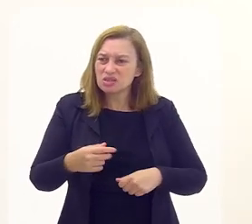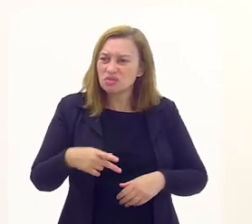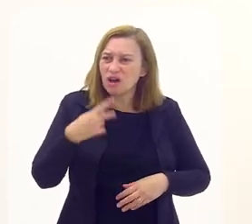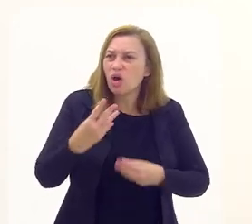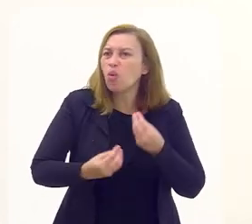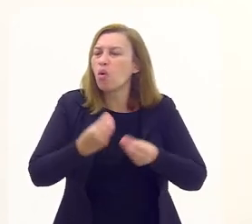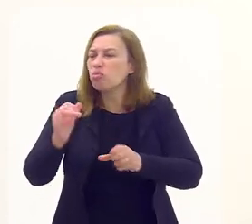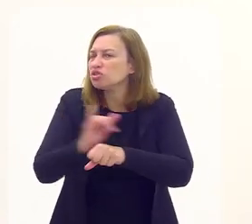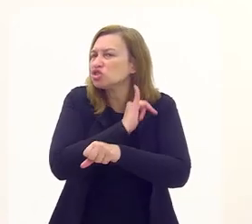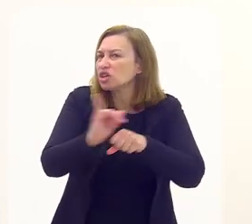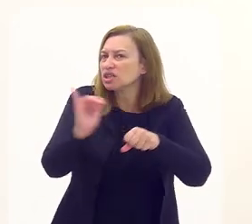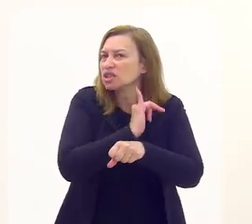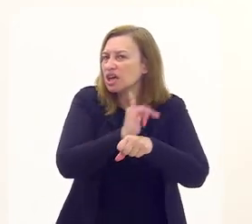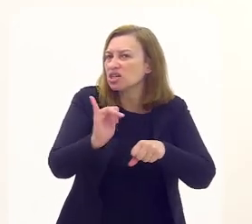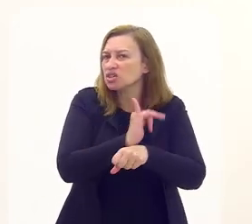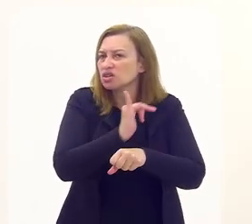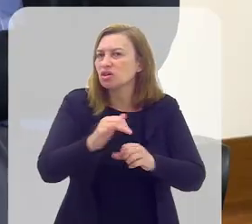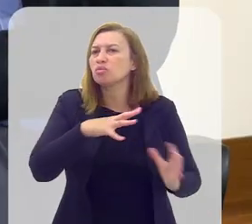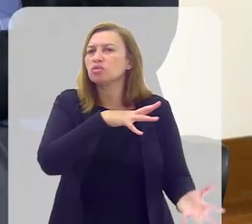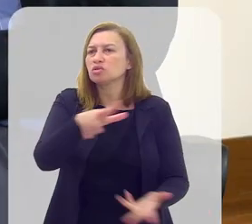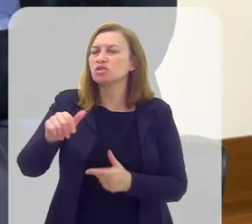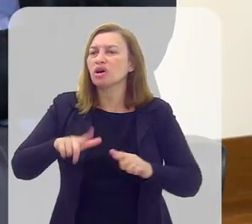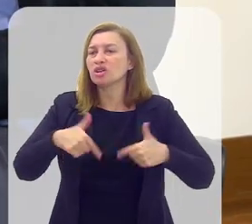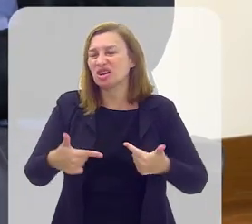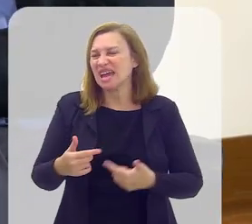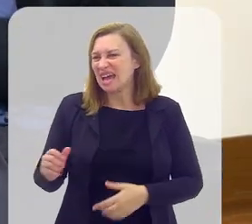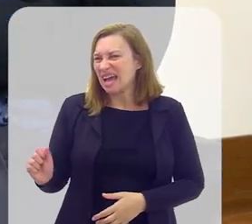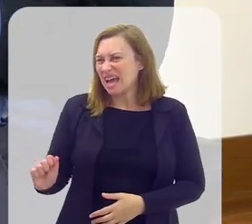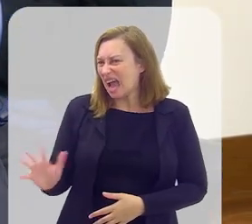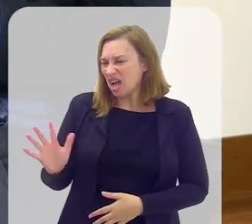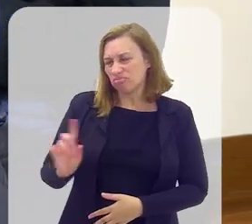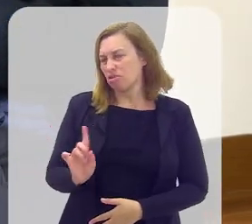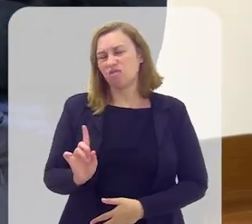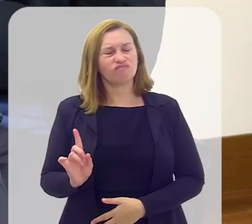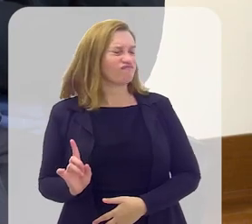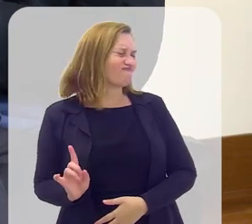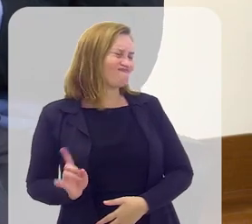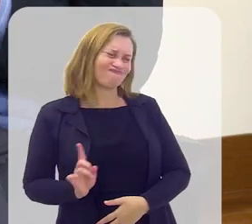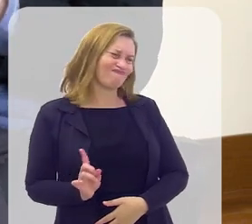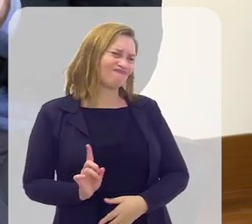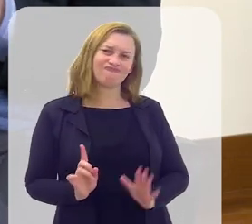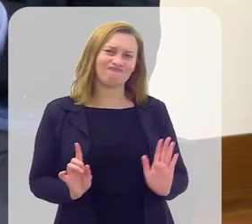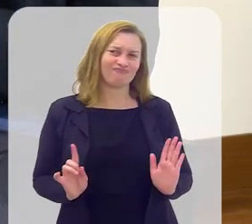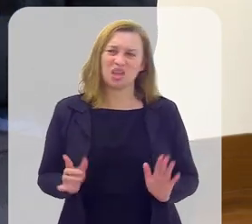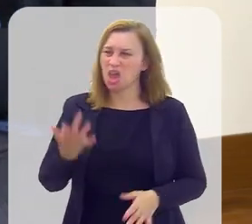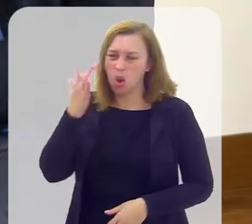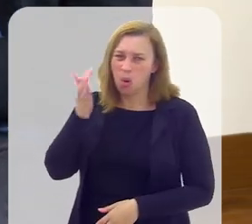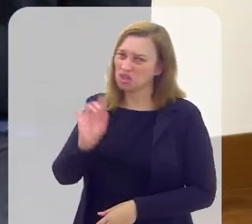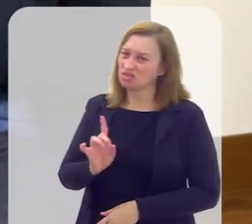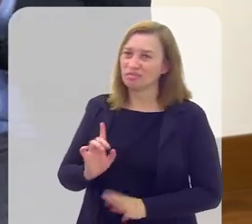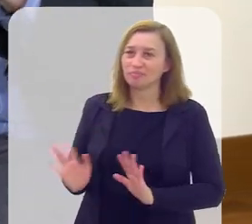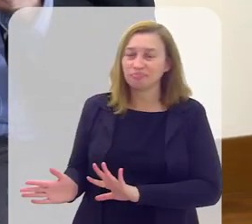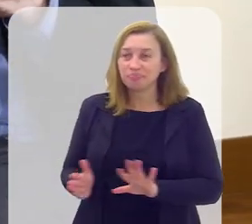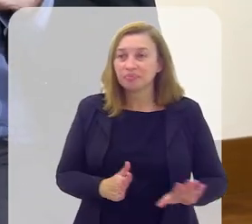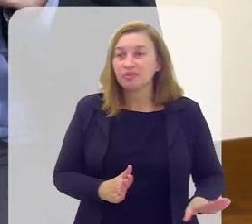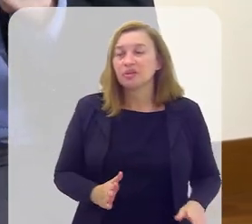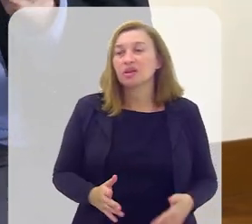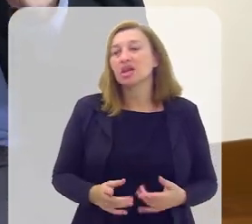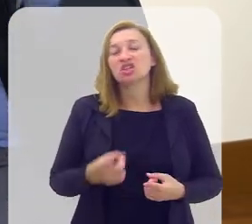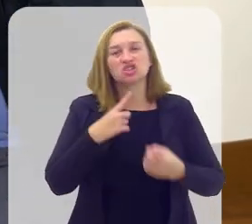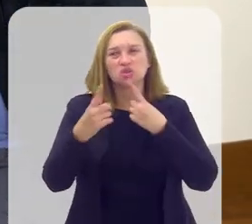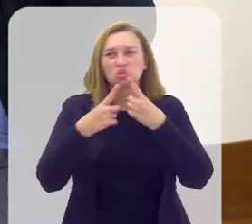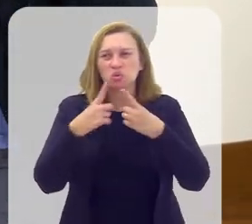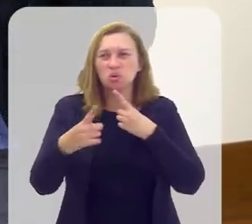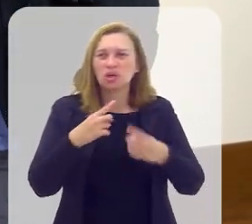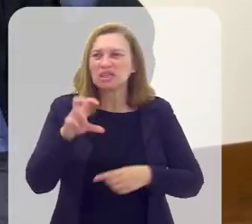preciso reafirmá-lo? E como, estrategicamente, no campo mundial? Não, caro não é, né? Não caro é. Não é. Não é. Caro eu não também é. Acho que não. Aqui,